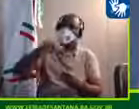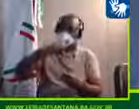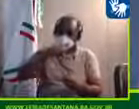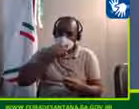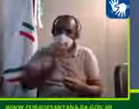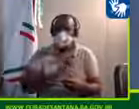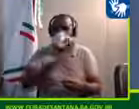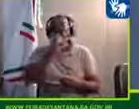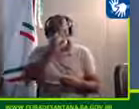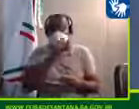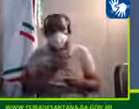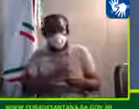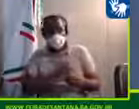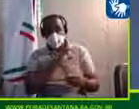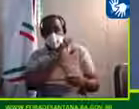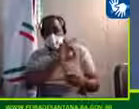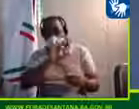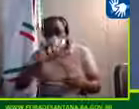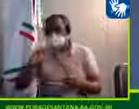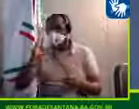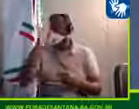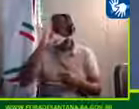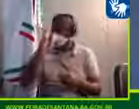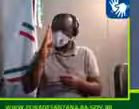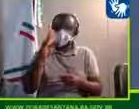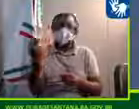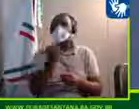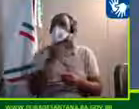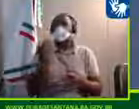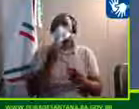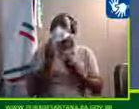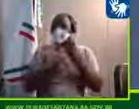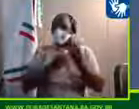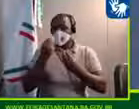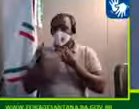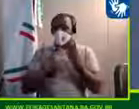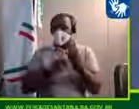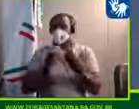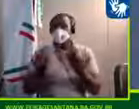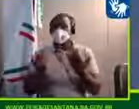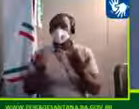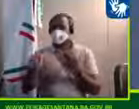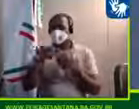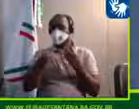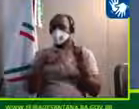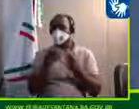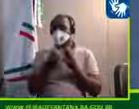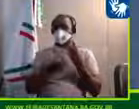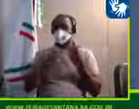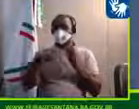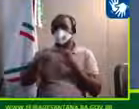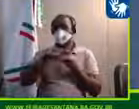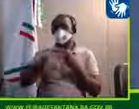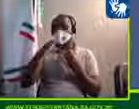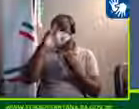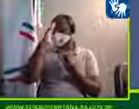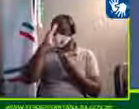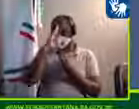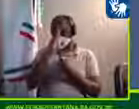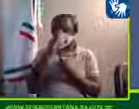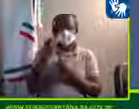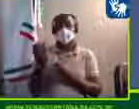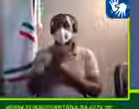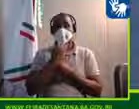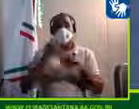pais de crianças em creches, foram o nosso foco inicial, e algumas outras ações que nós tivemos também, principalmente